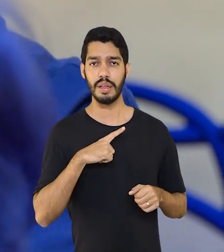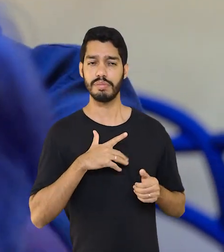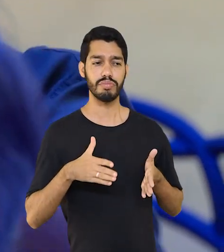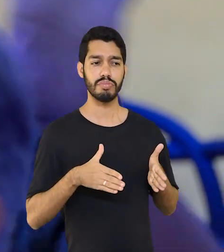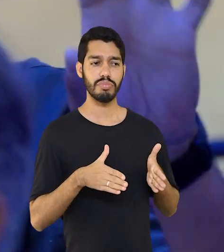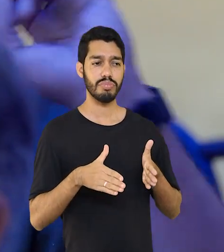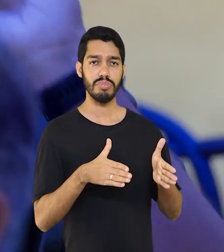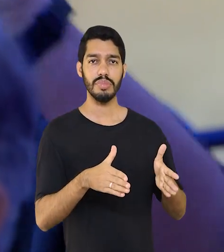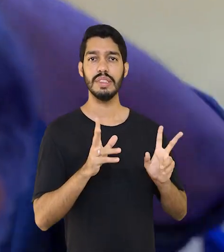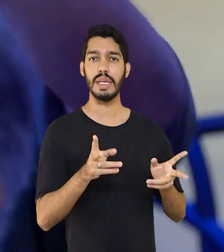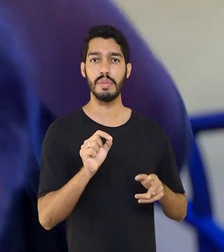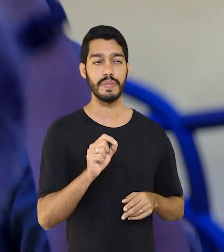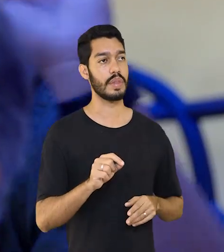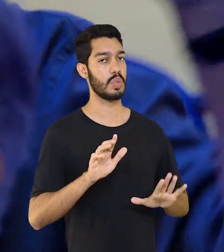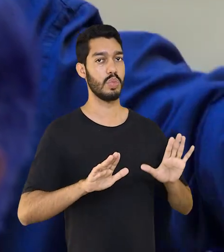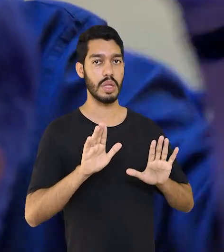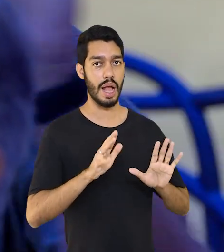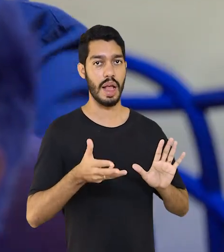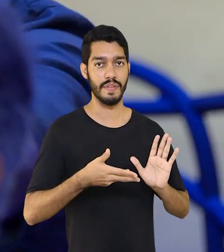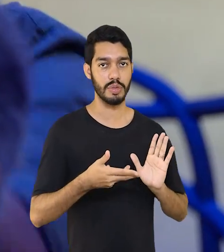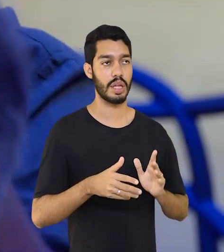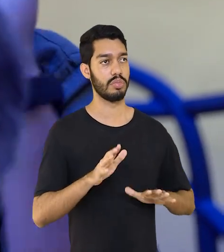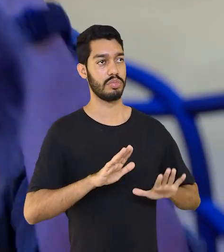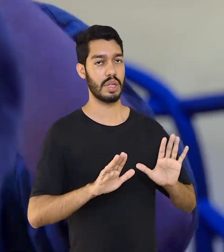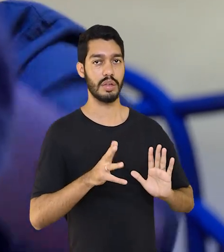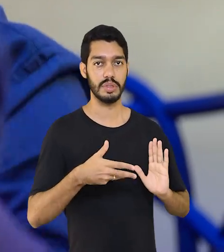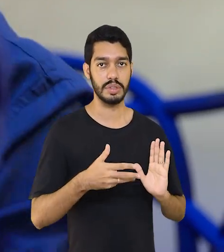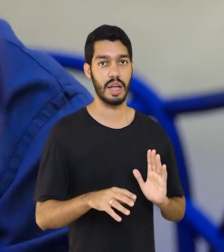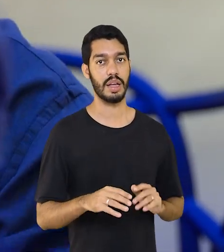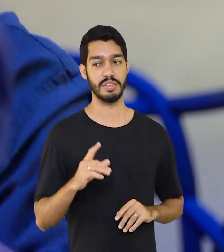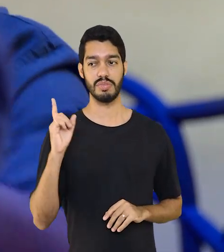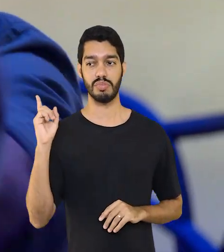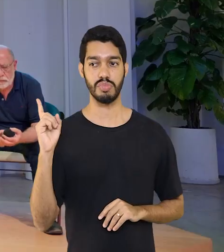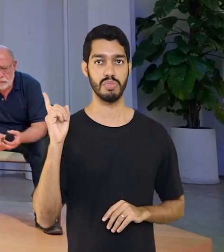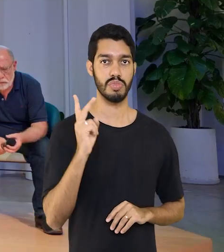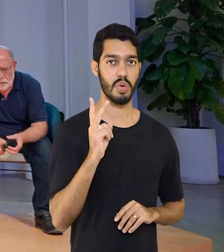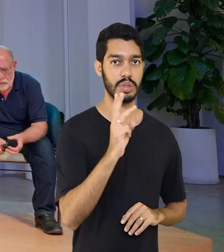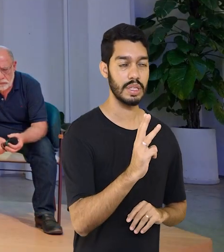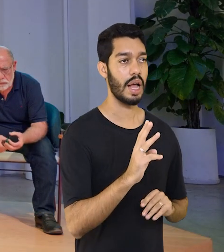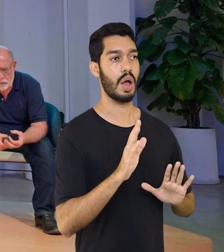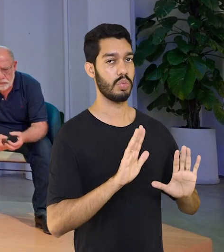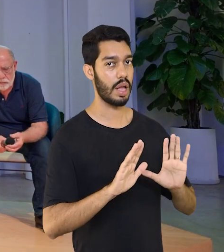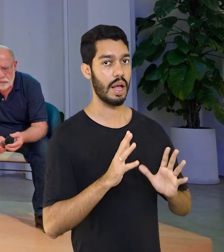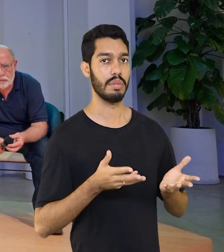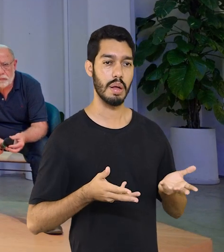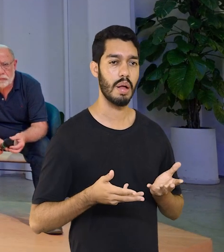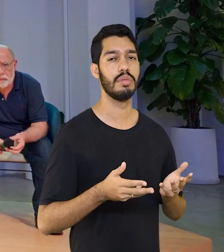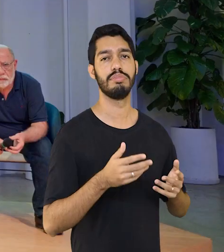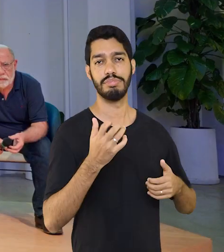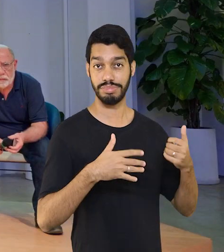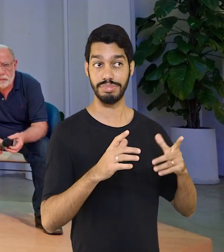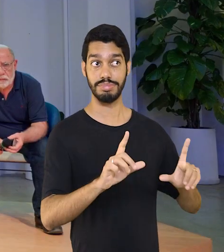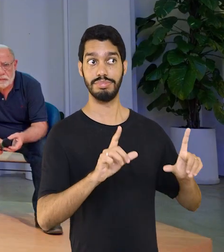tem em todo canto falando cuidado com a velocidade, cuidado, atenção. Aquele 1, 2, 3, sabe? 1, 2, 3, tal, aquela coisa